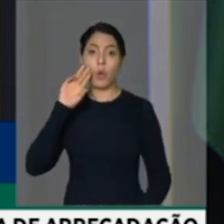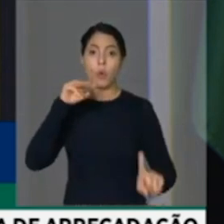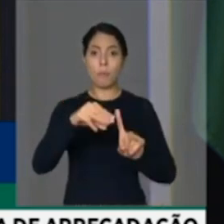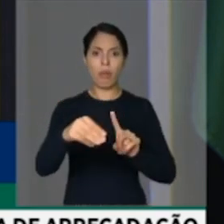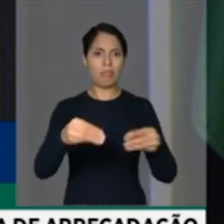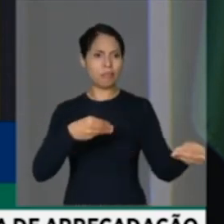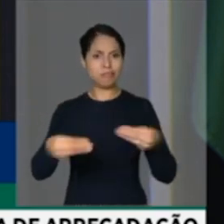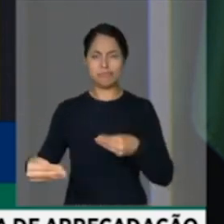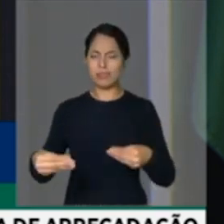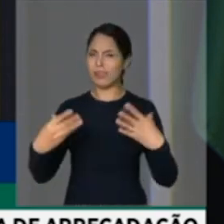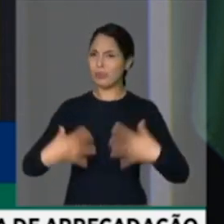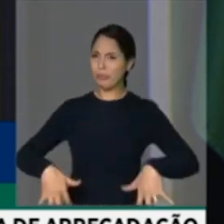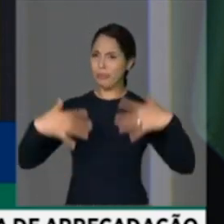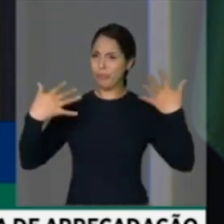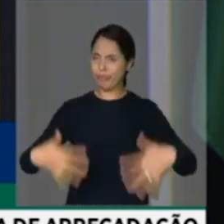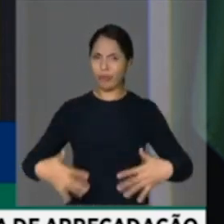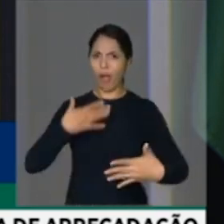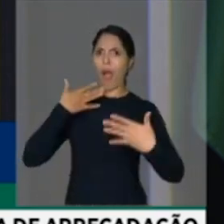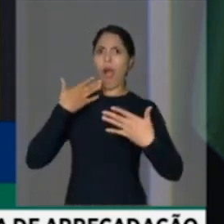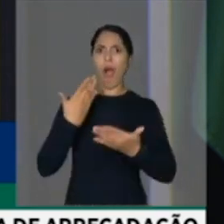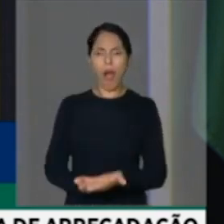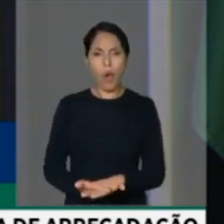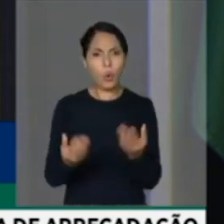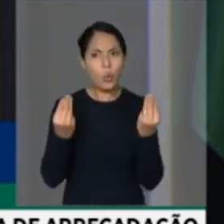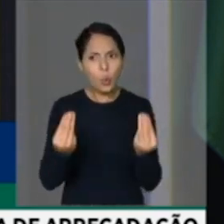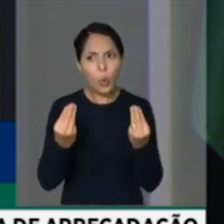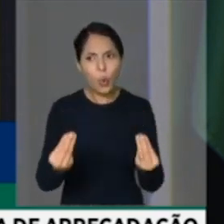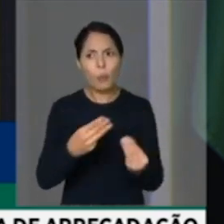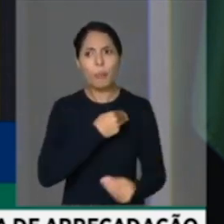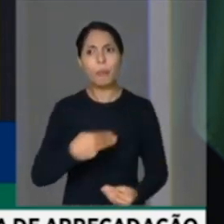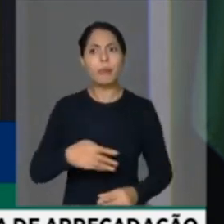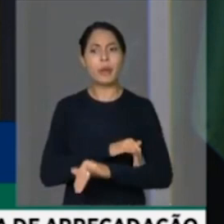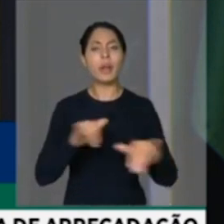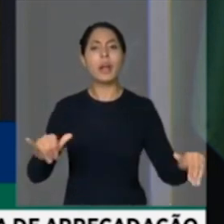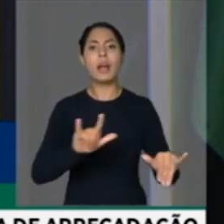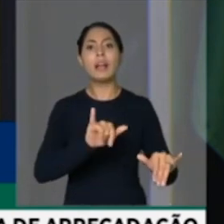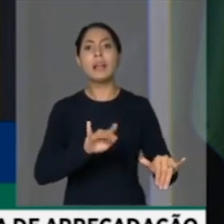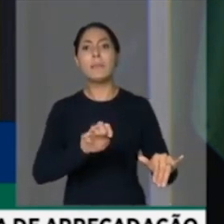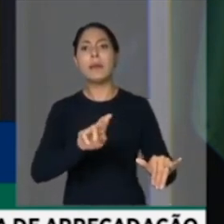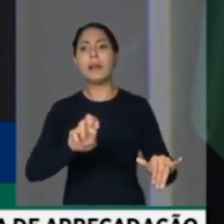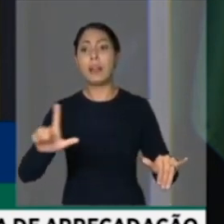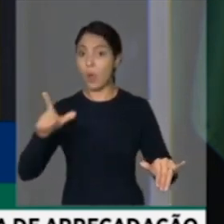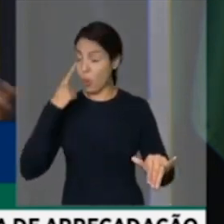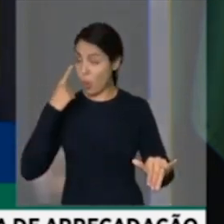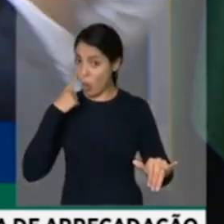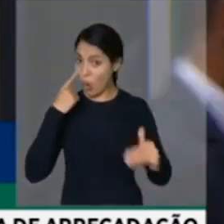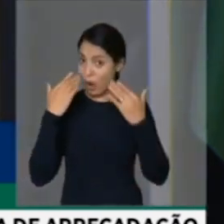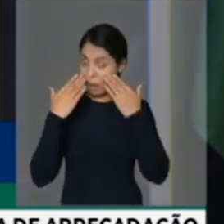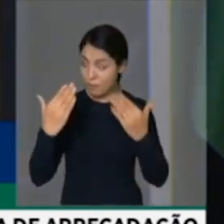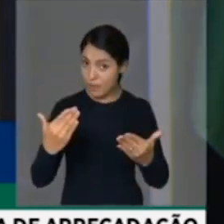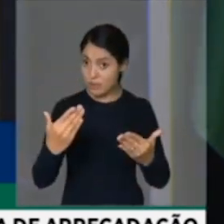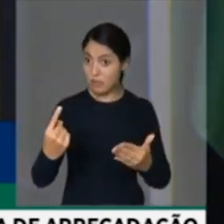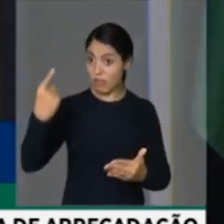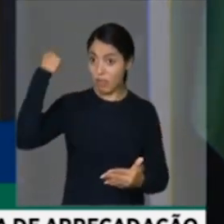É realmente assustador que a gente tenha um ministro que se diga liberal apresentando, veja bem, nenhum